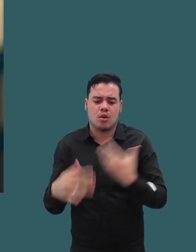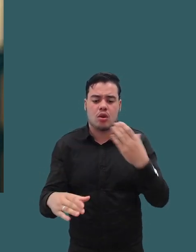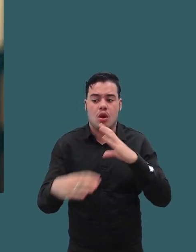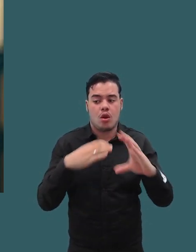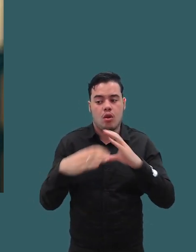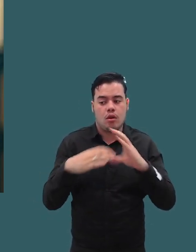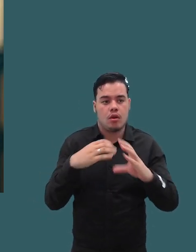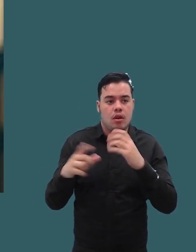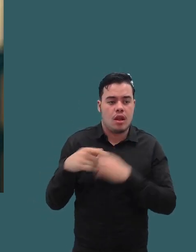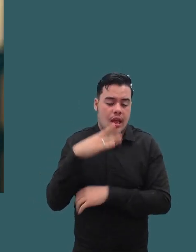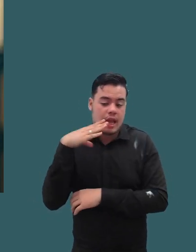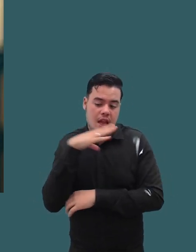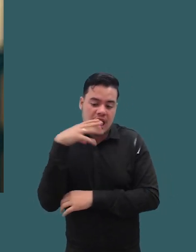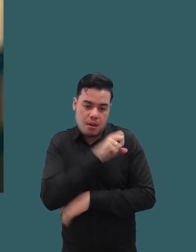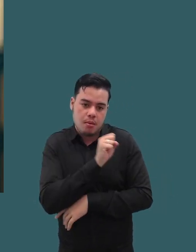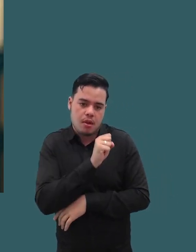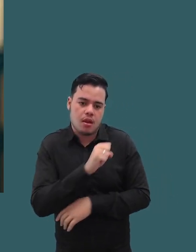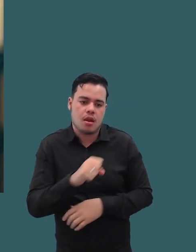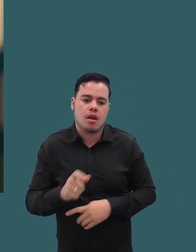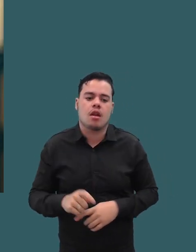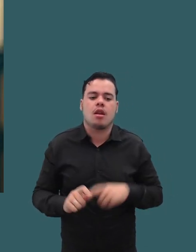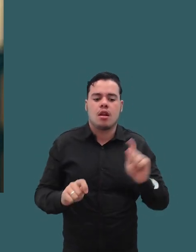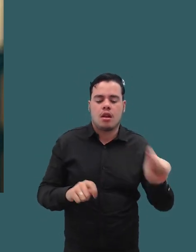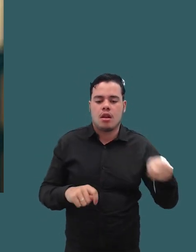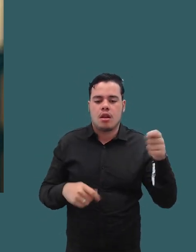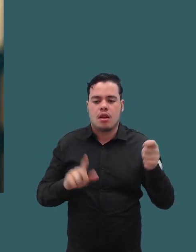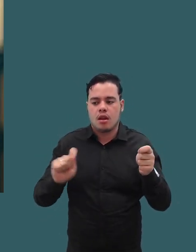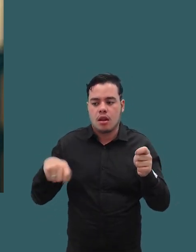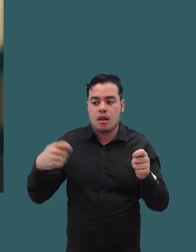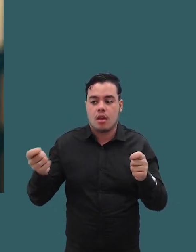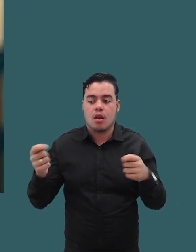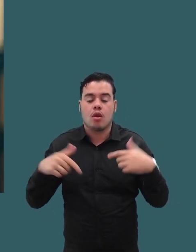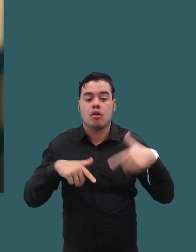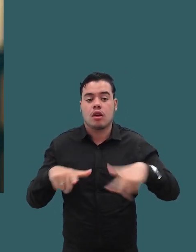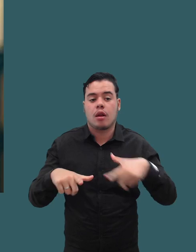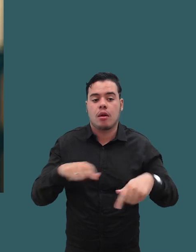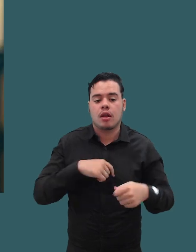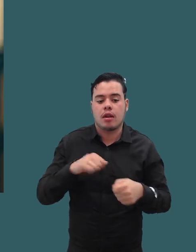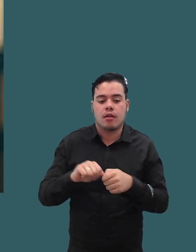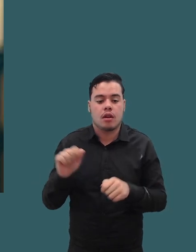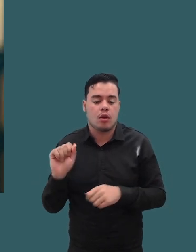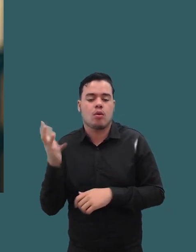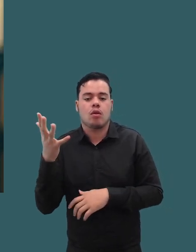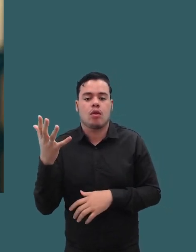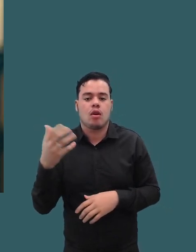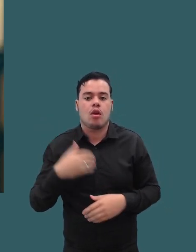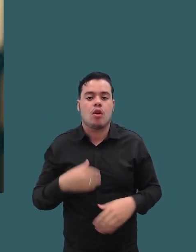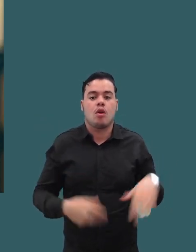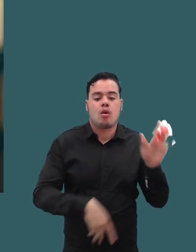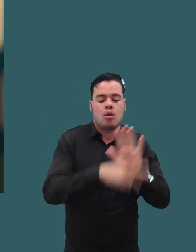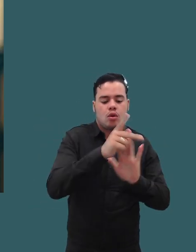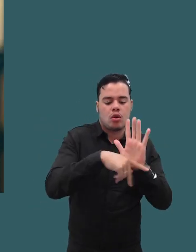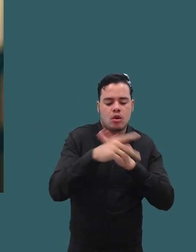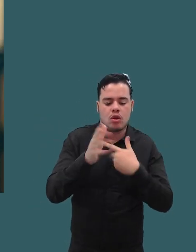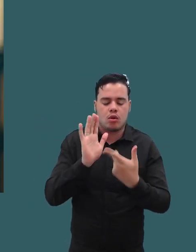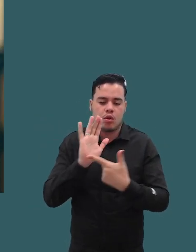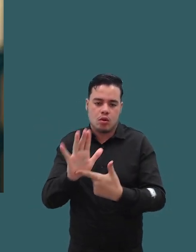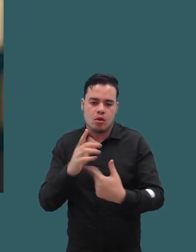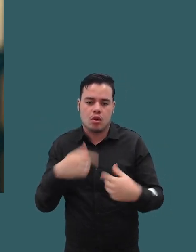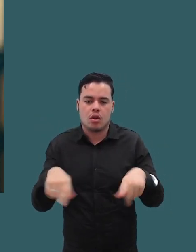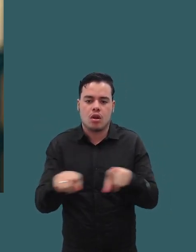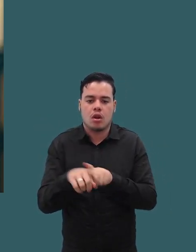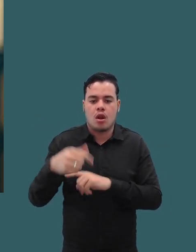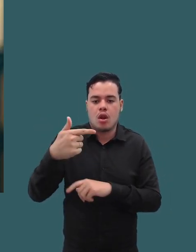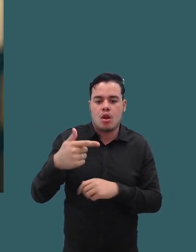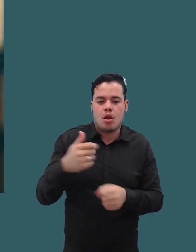conversa, que é rápida, destacar alguns trabalhos que nós temos feito e um projeto que nós estamos lançando nesse